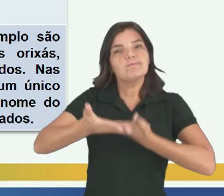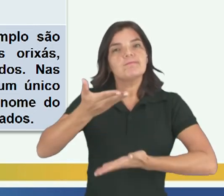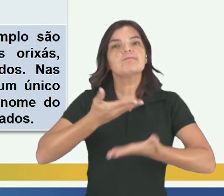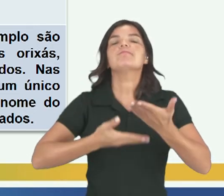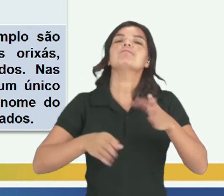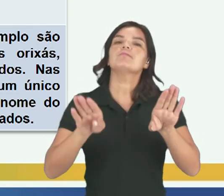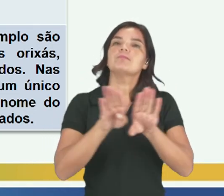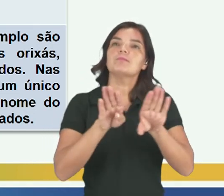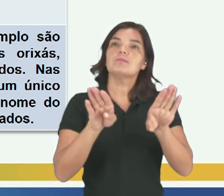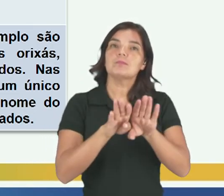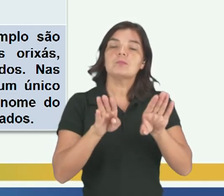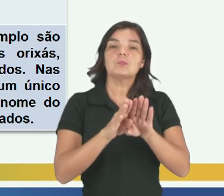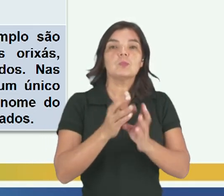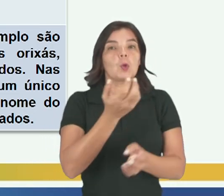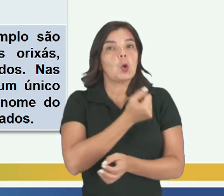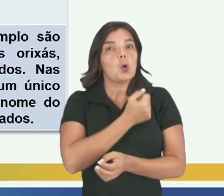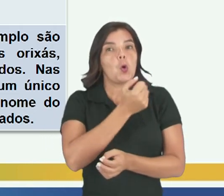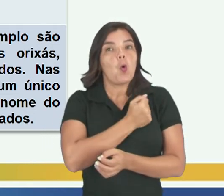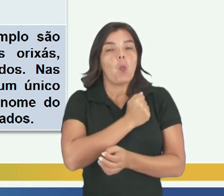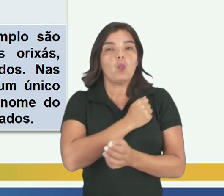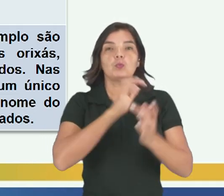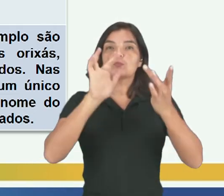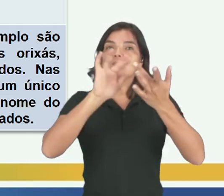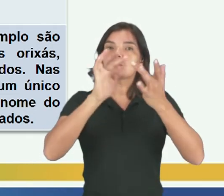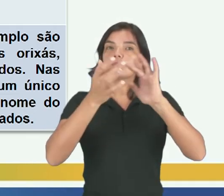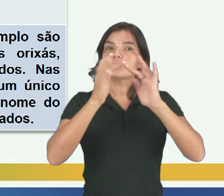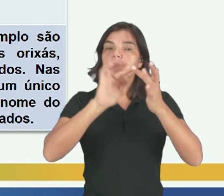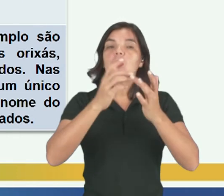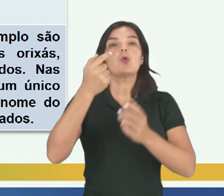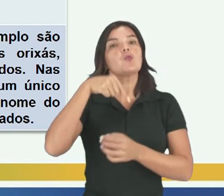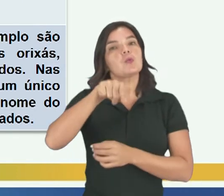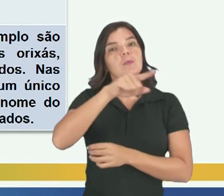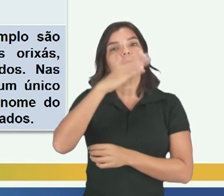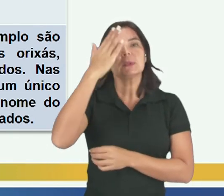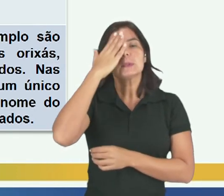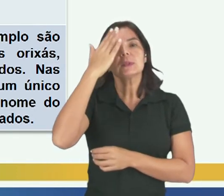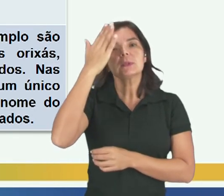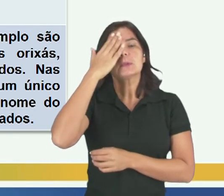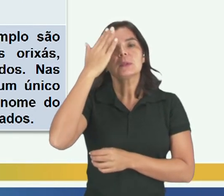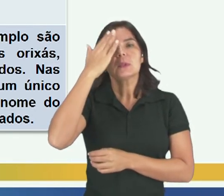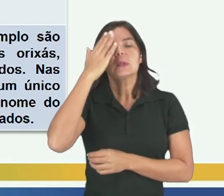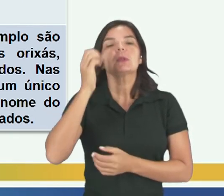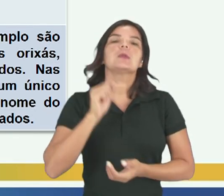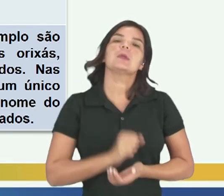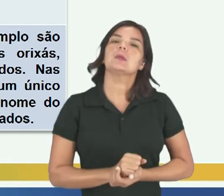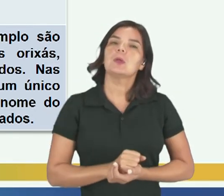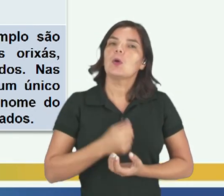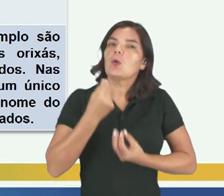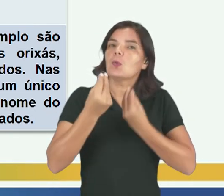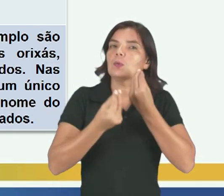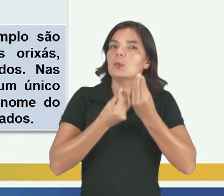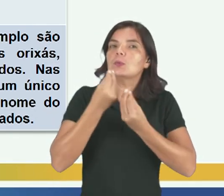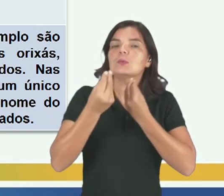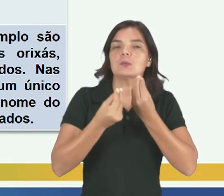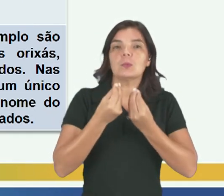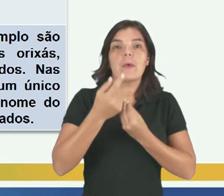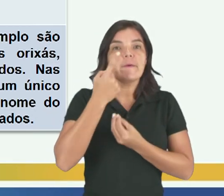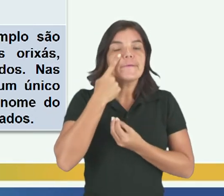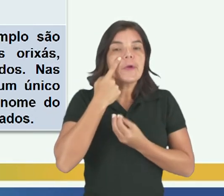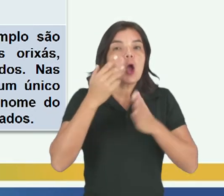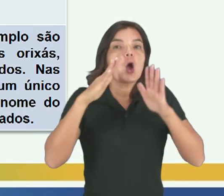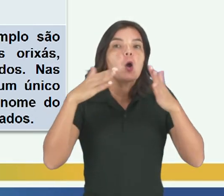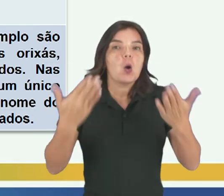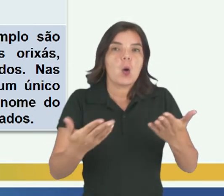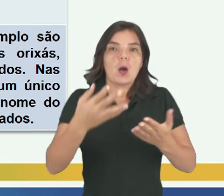e vai colocar a numeração conforme você compreender ou fazer a correspondência para, né, ver qual